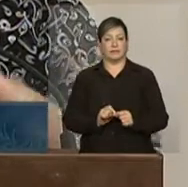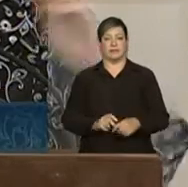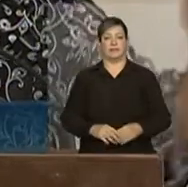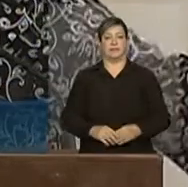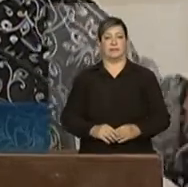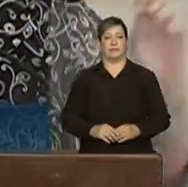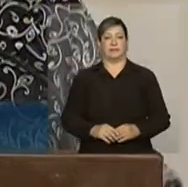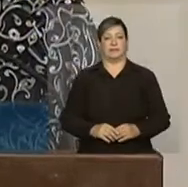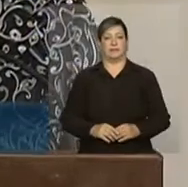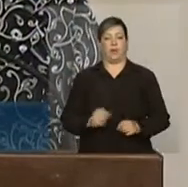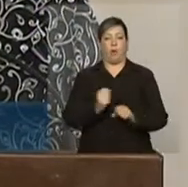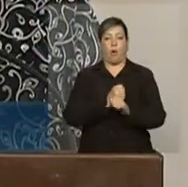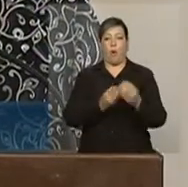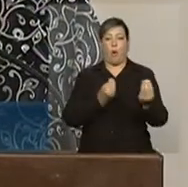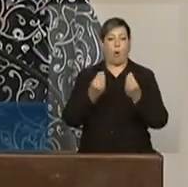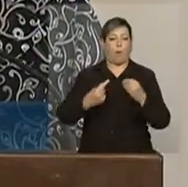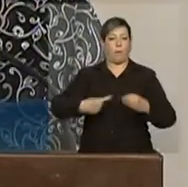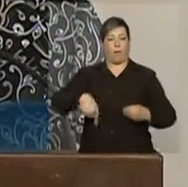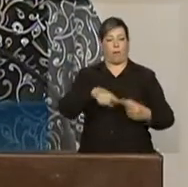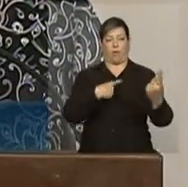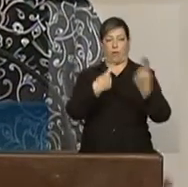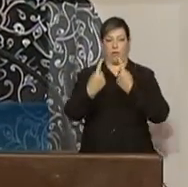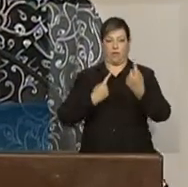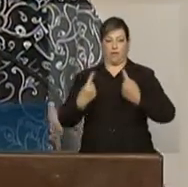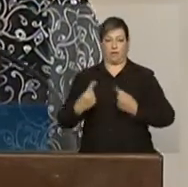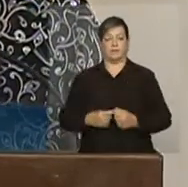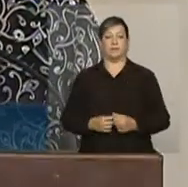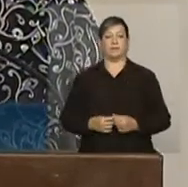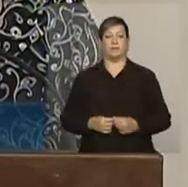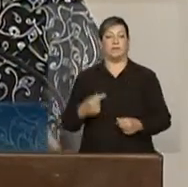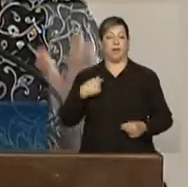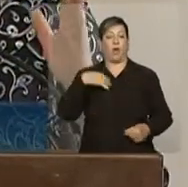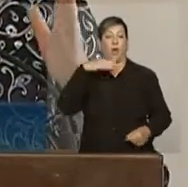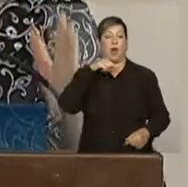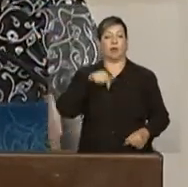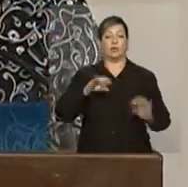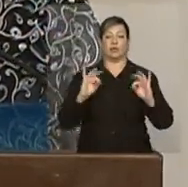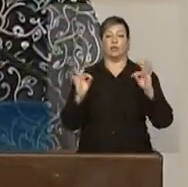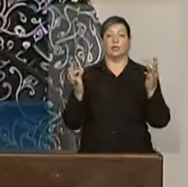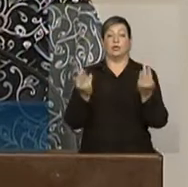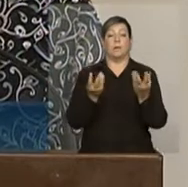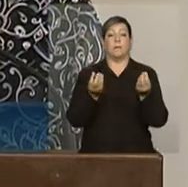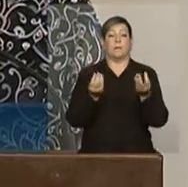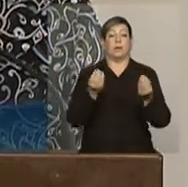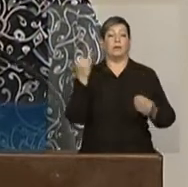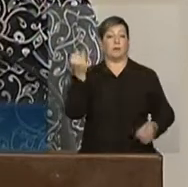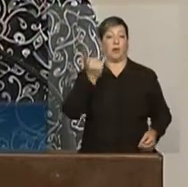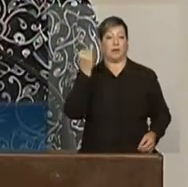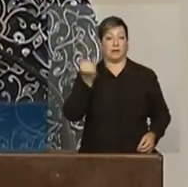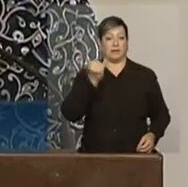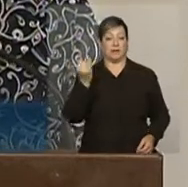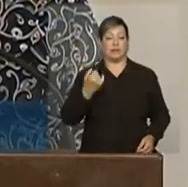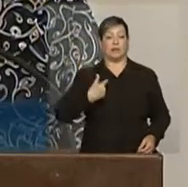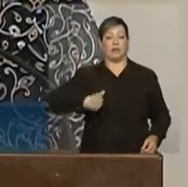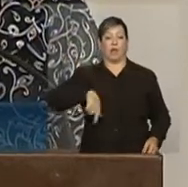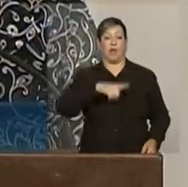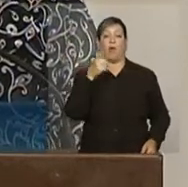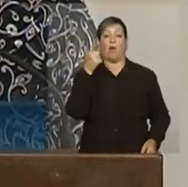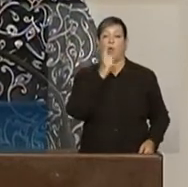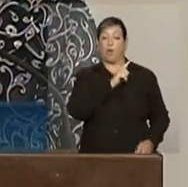de estruturação da rodovia. Eu acho que eles são todos muito importantes para que a gente eleve